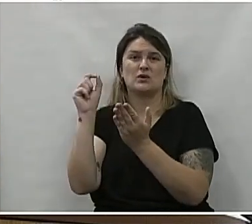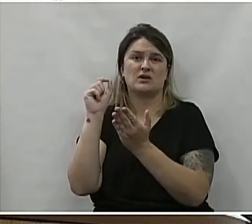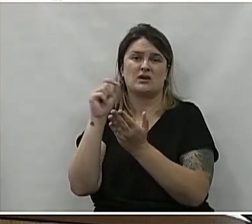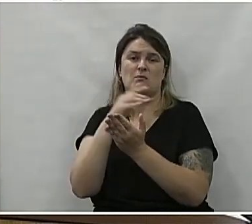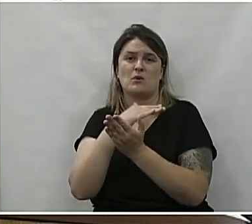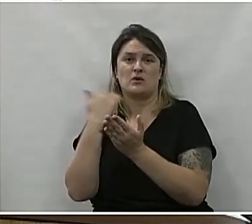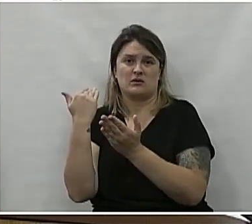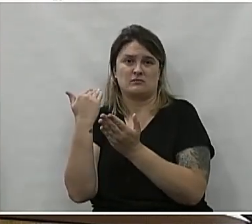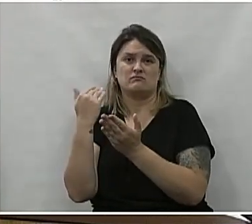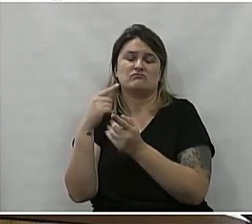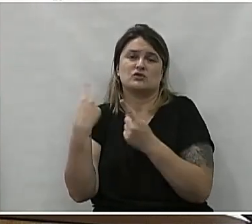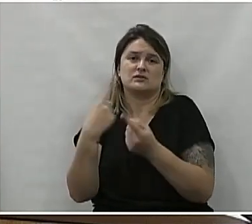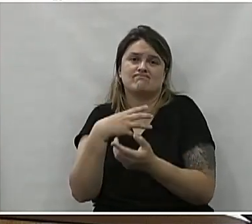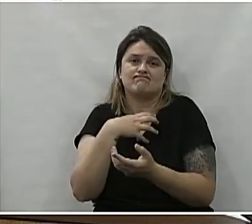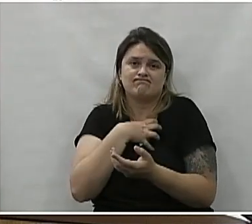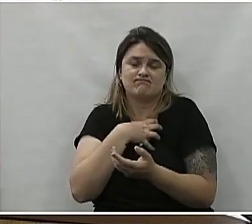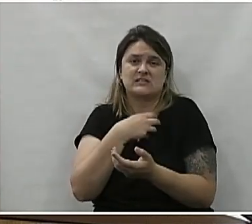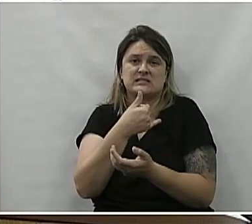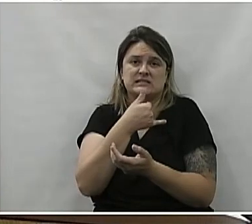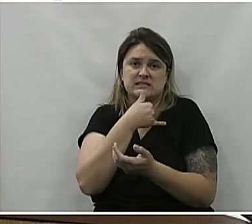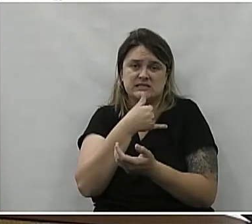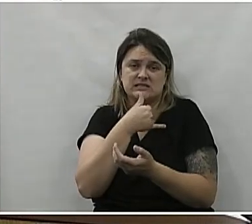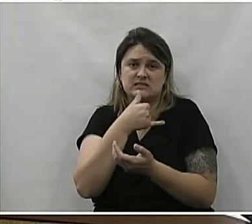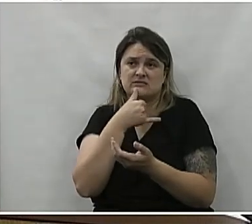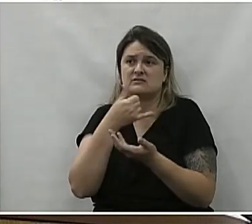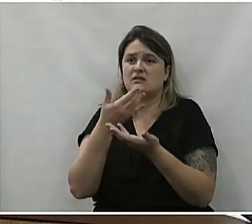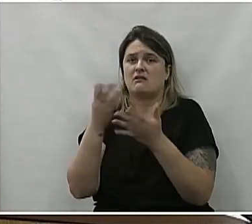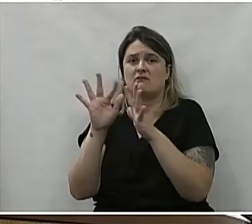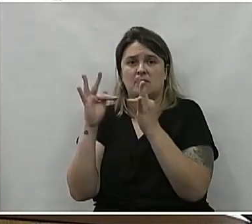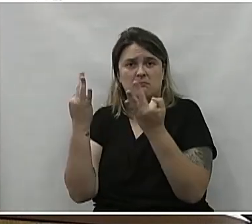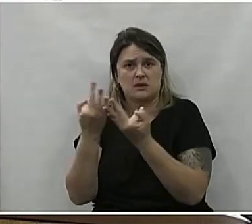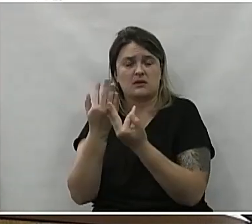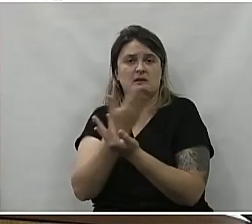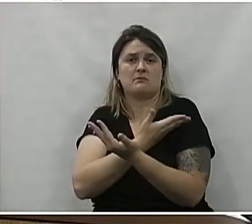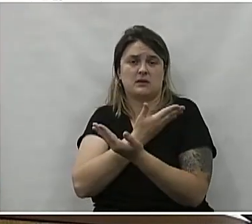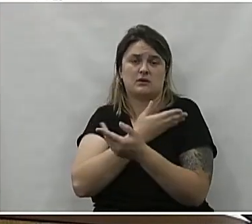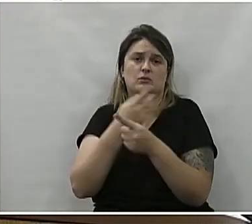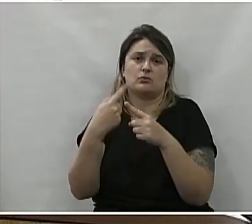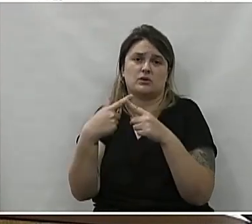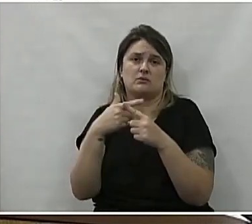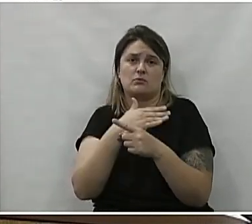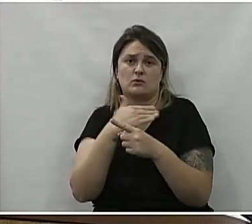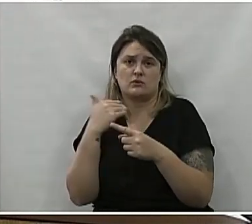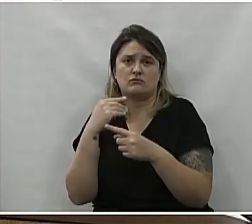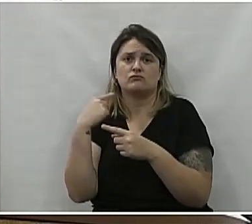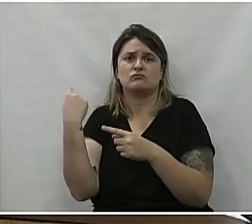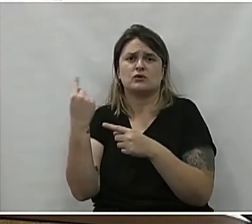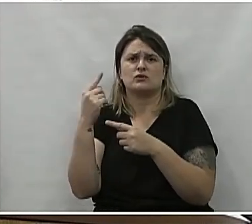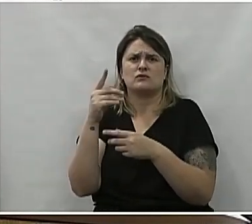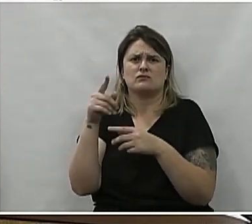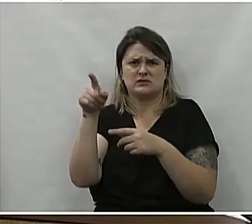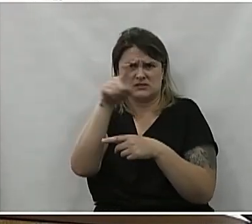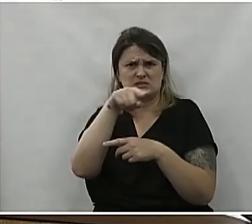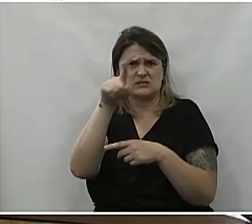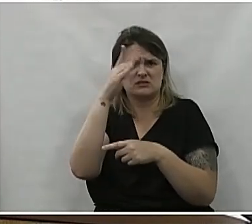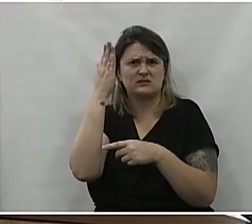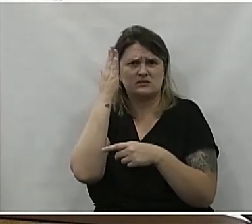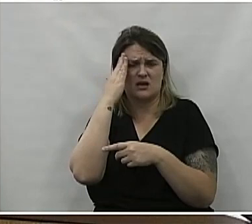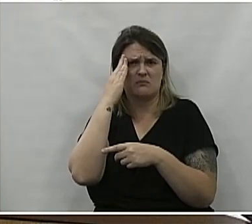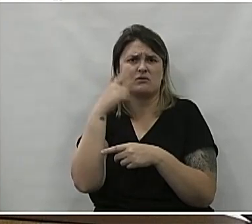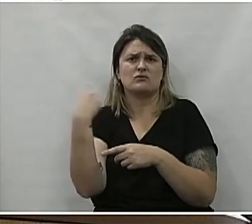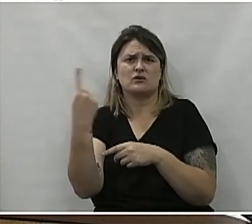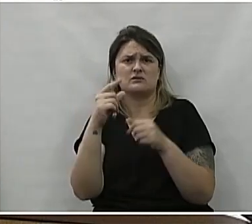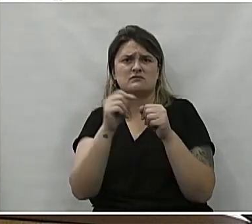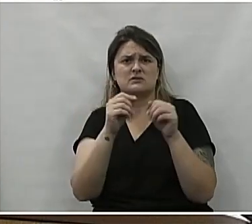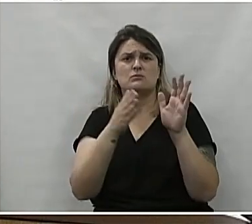embora Reitere nossos sentimentos Aos familiares E amigos Pela perda É de conhecimento De todos Em campanha Realizada